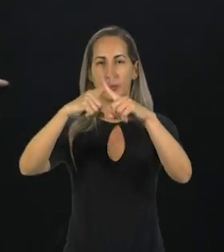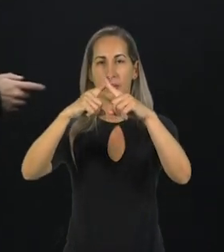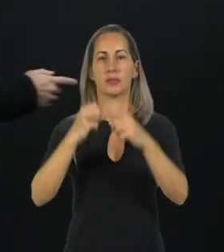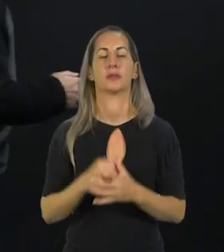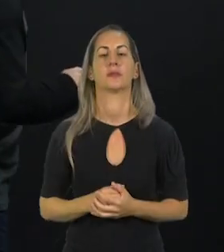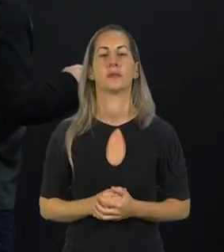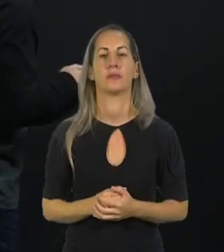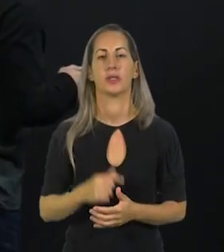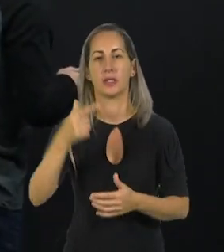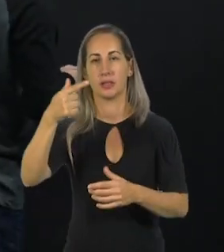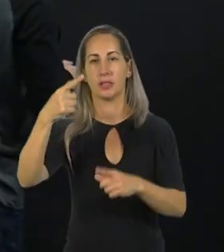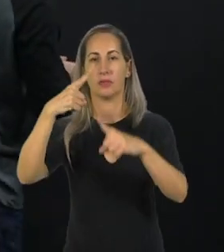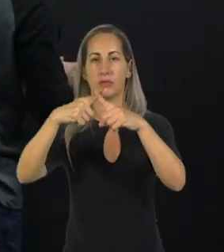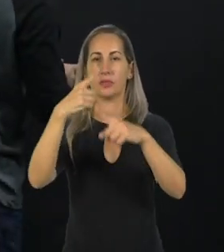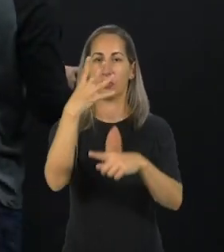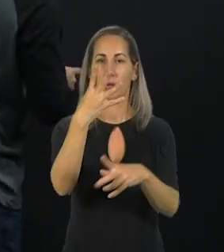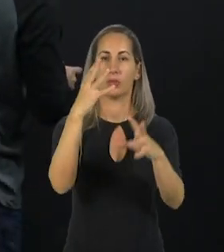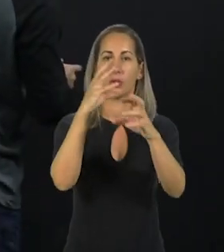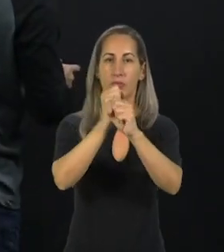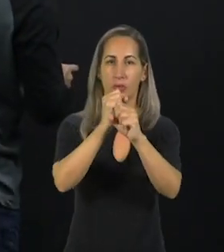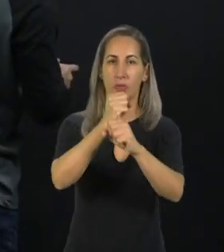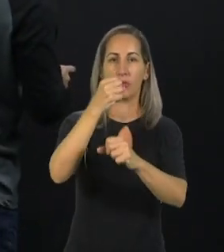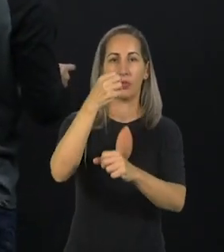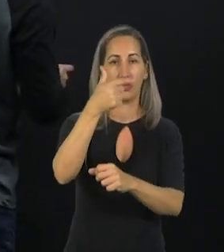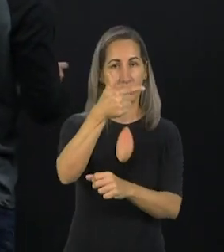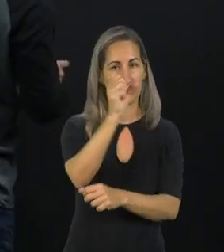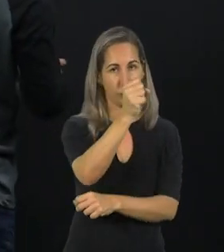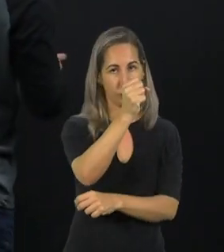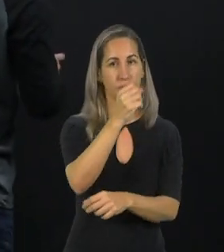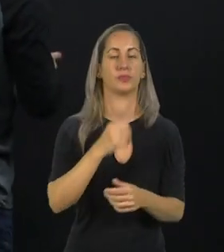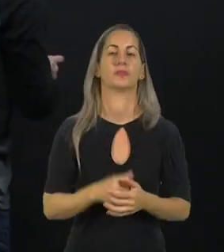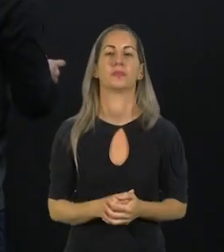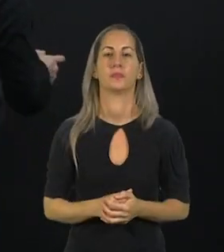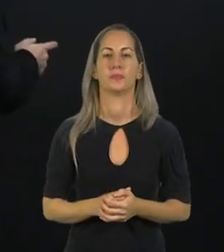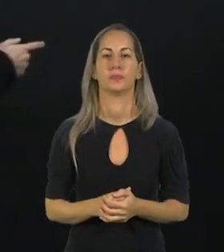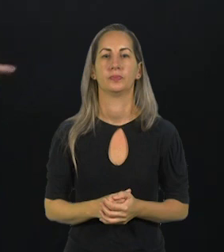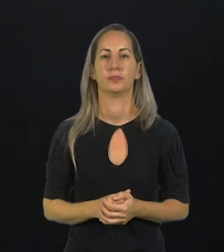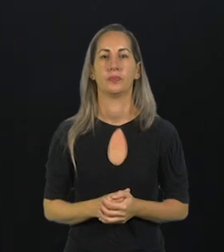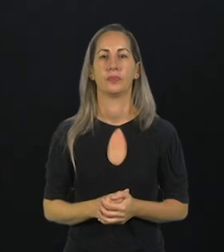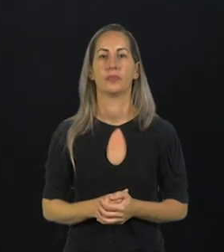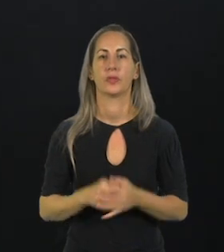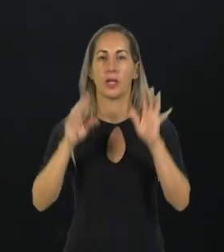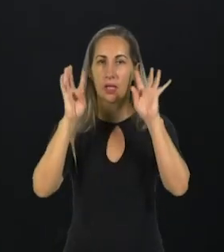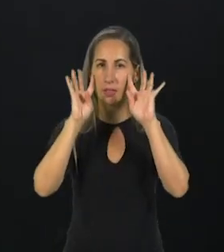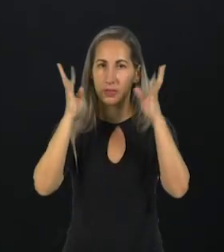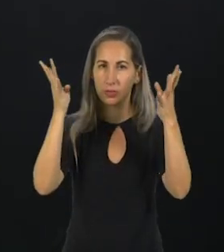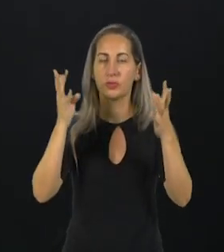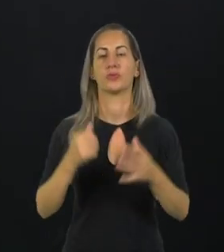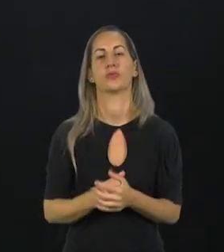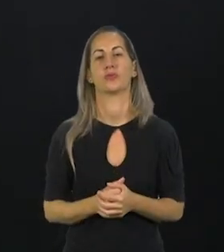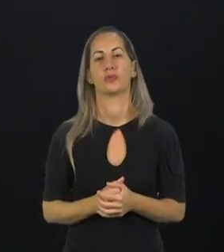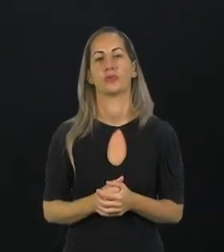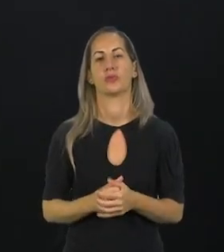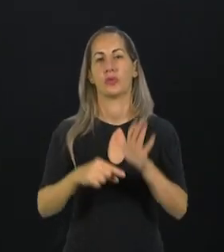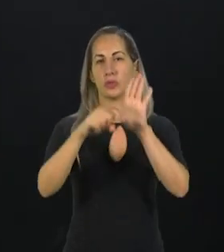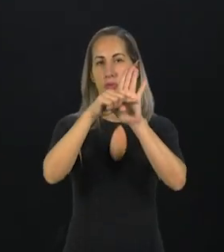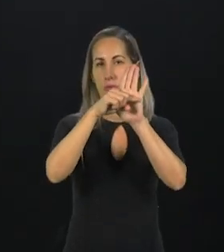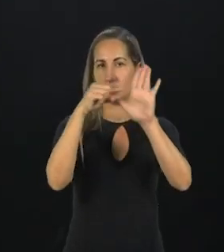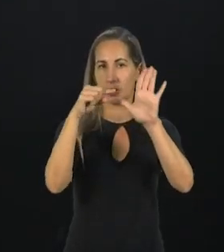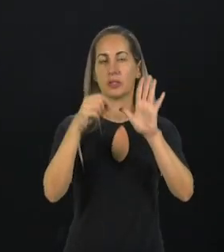multiplicação. 7 vezes 4 é 28. E aí eu resolvo essa